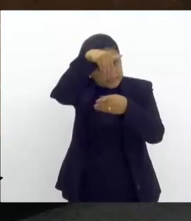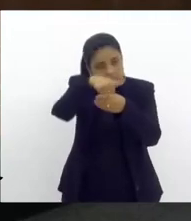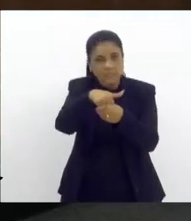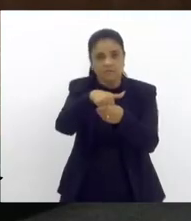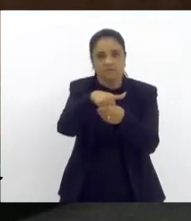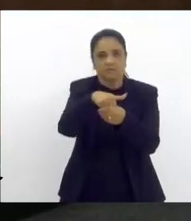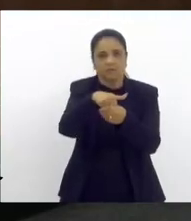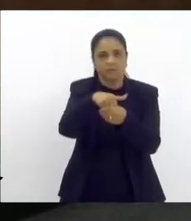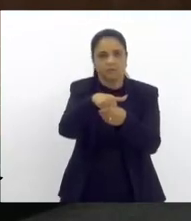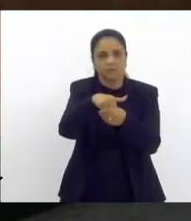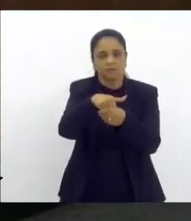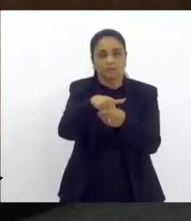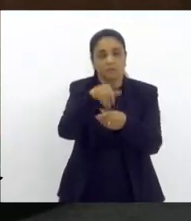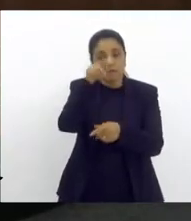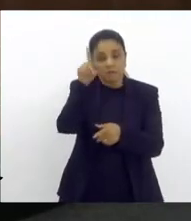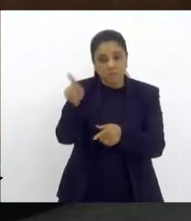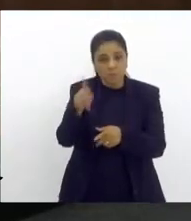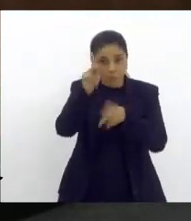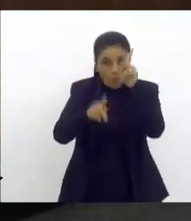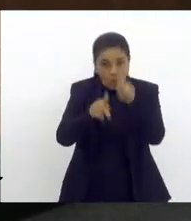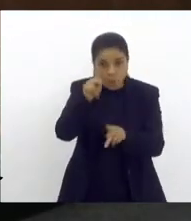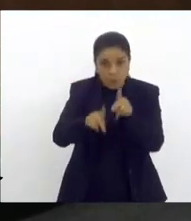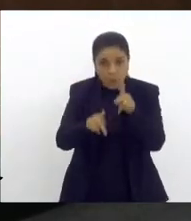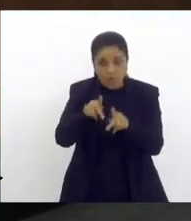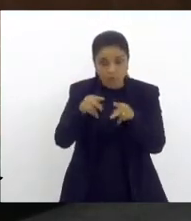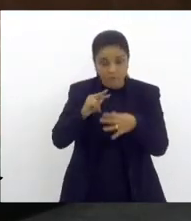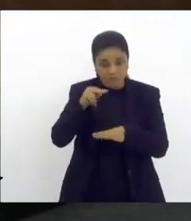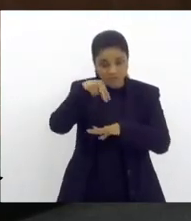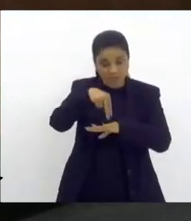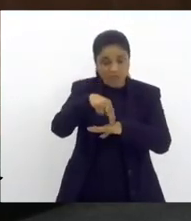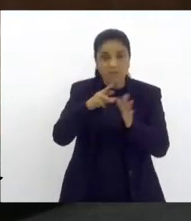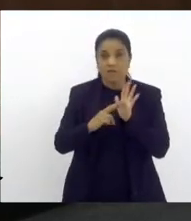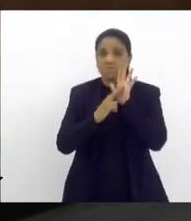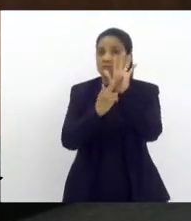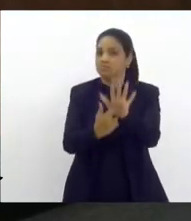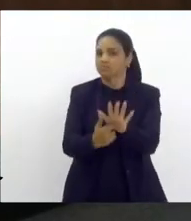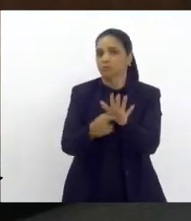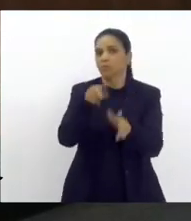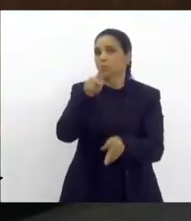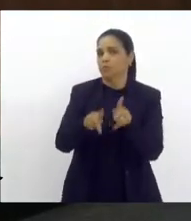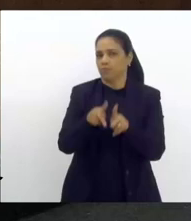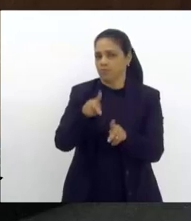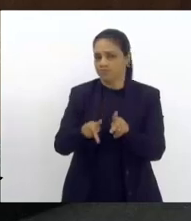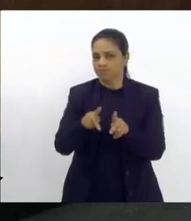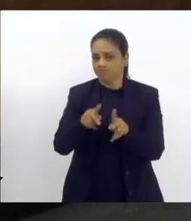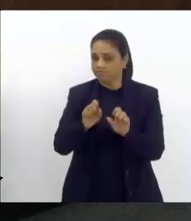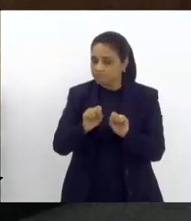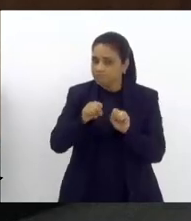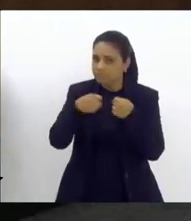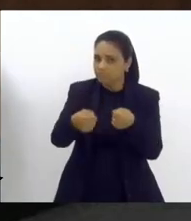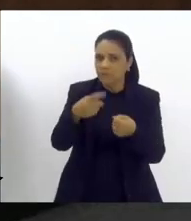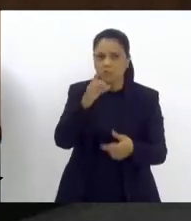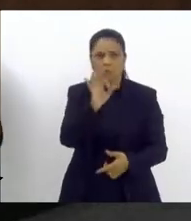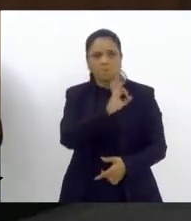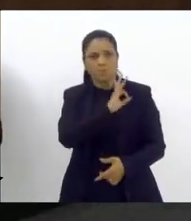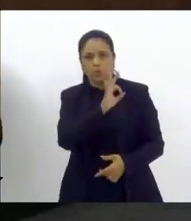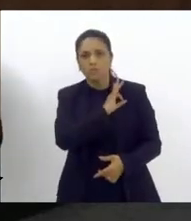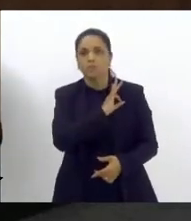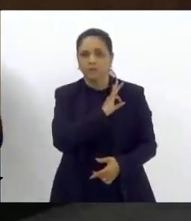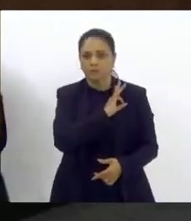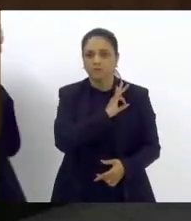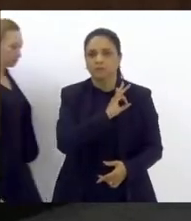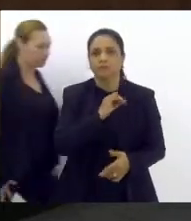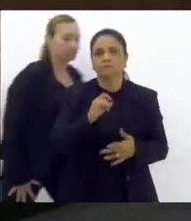pelas pessoas para estarem aqui aquelas pessoas que vocês representam então se você defende polícia se você